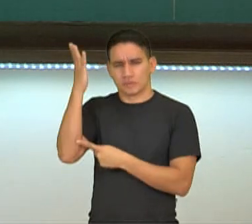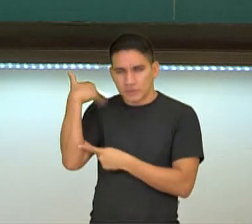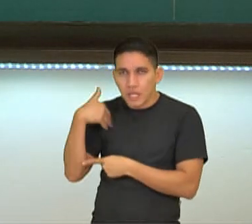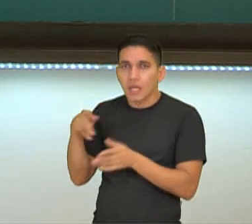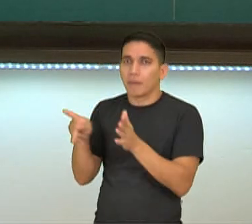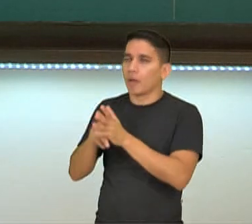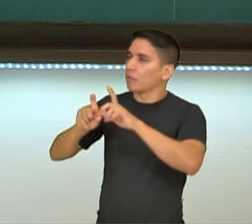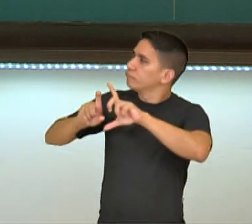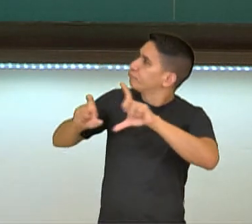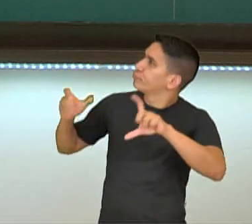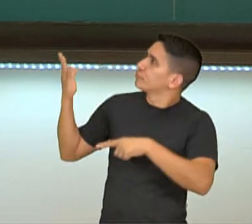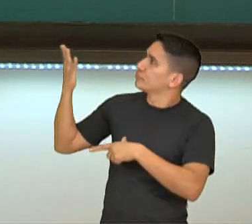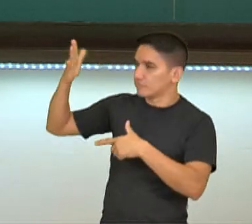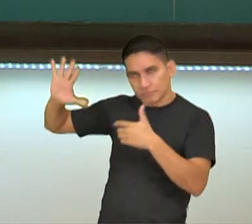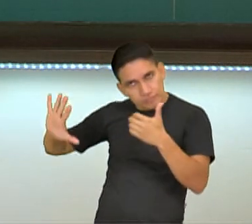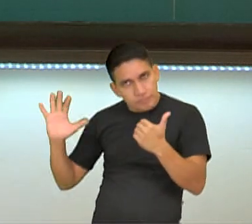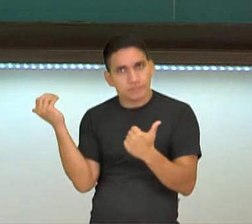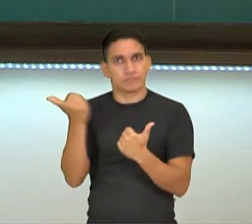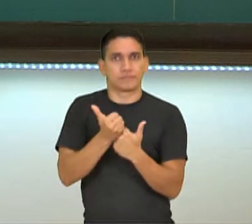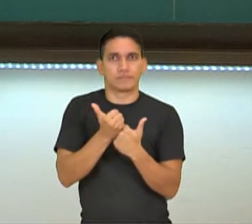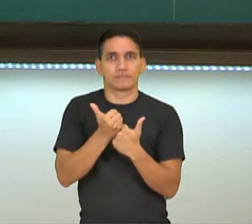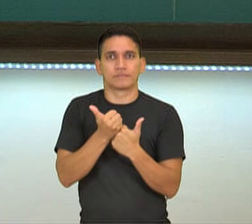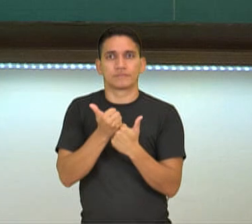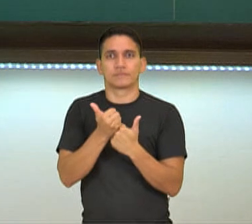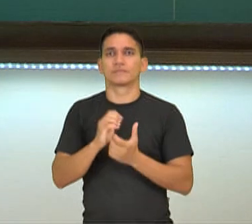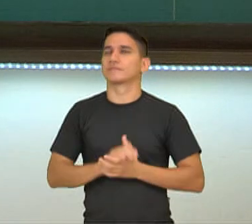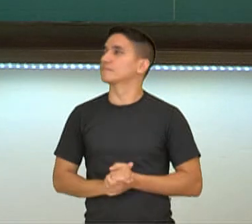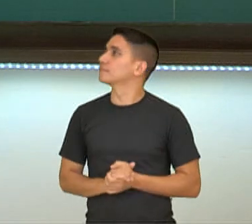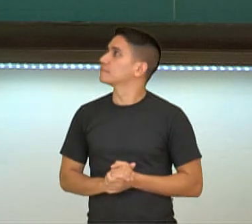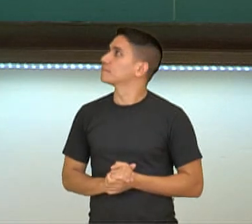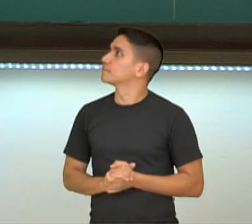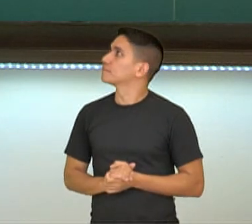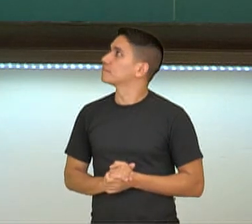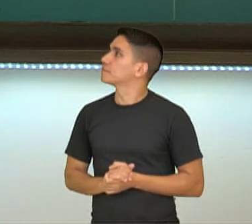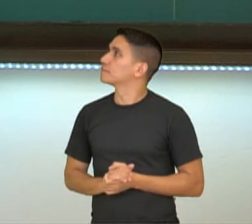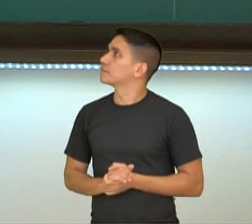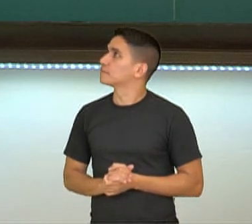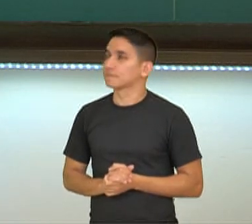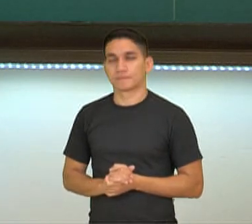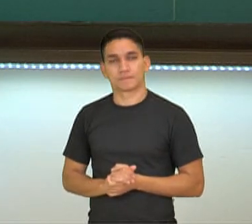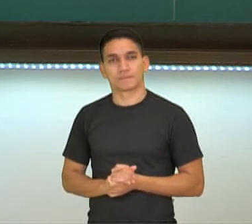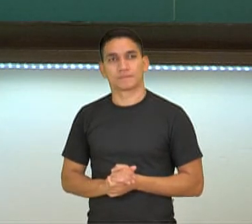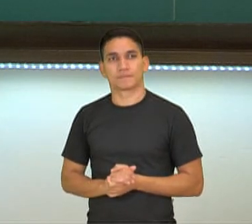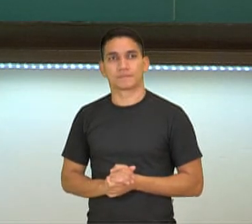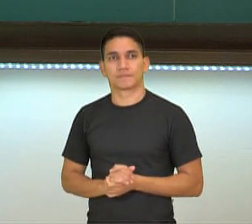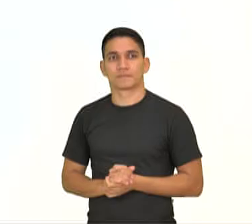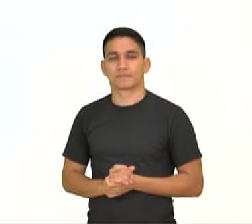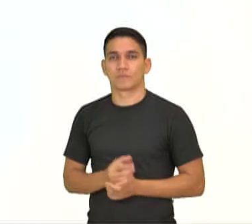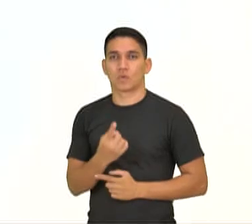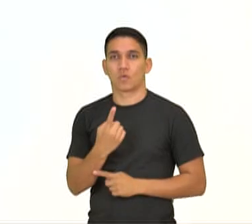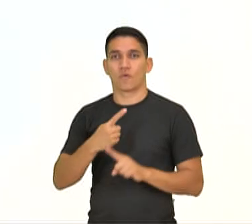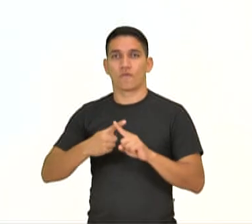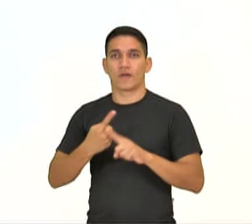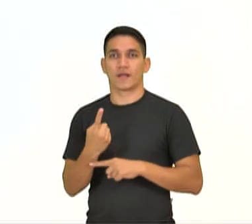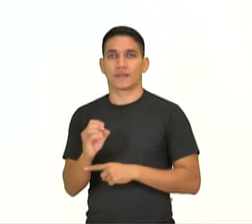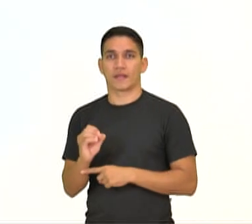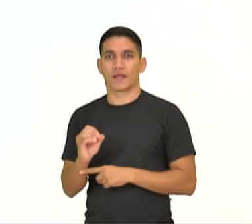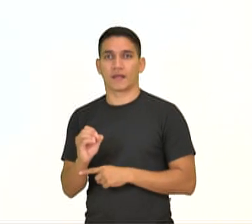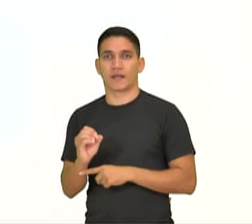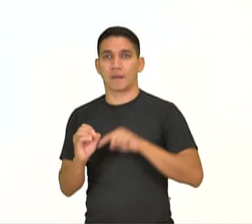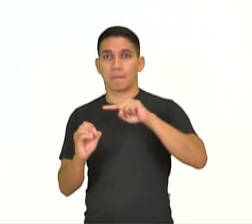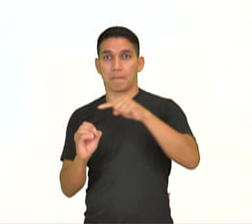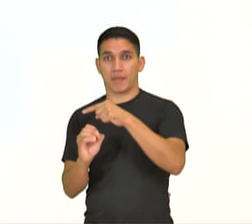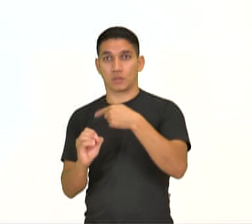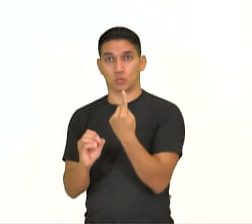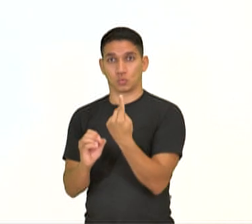0,1 newtons eu vou colocar aqui, 1 decimal, né? Na primeira casa decimal, então 1 vezes 10 elevado a menos 1, primeira